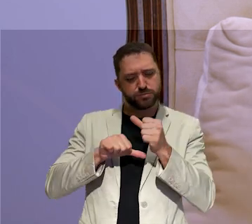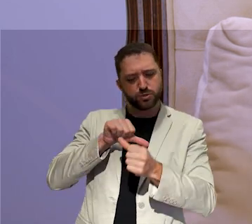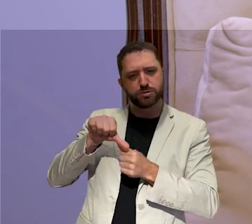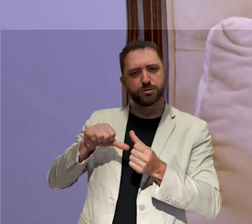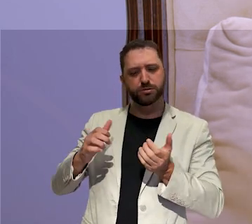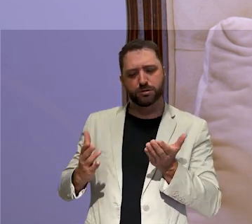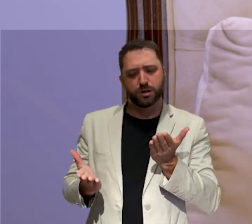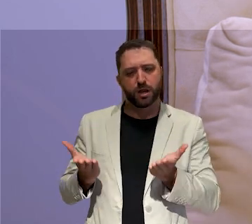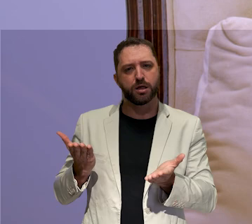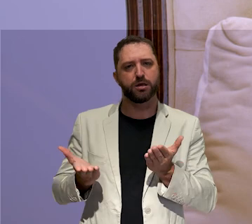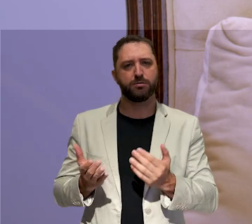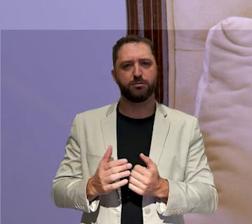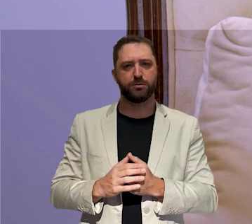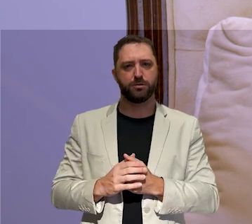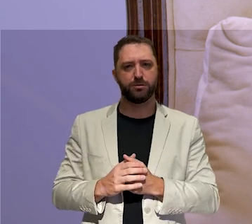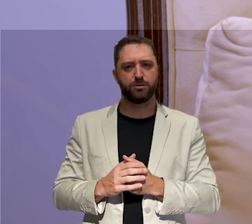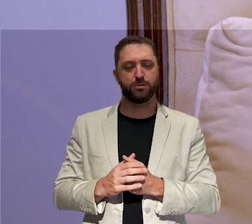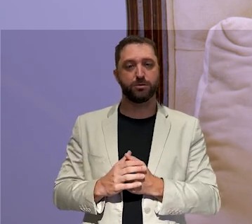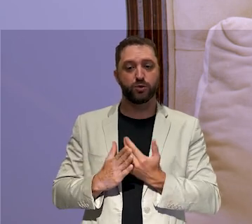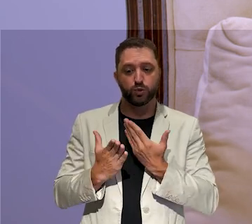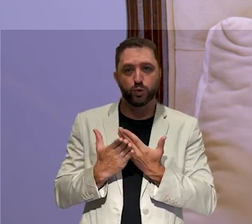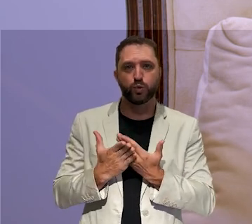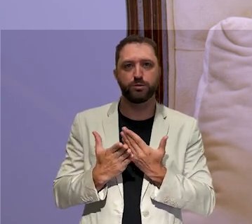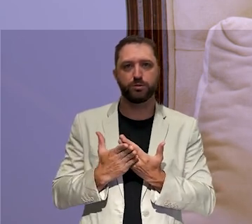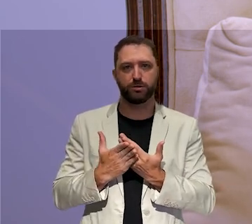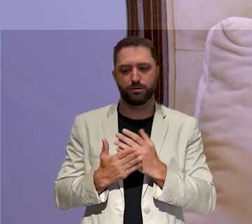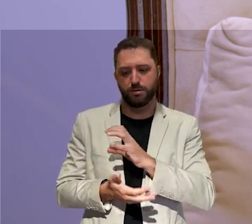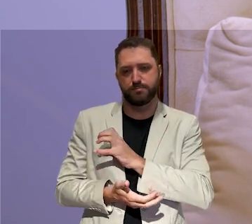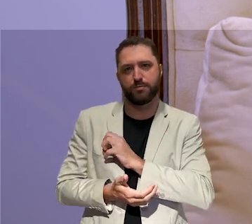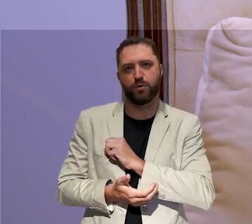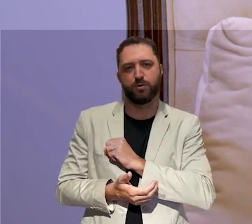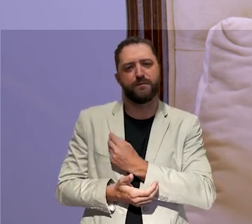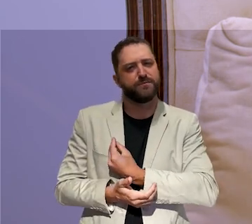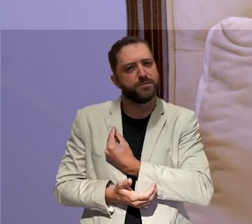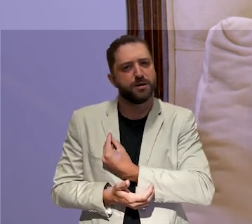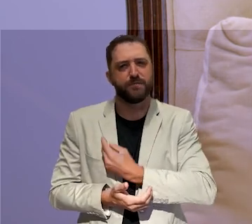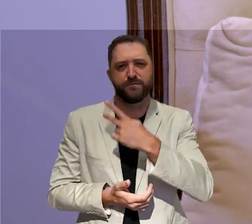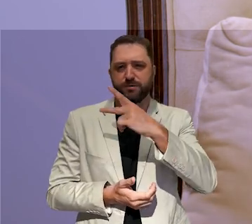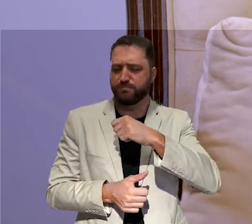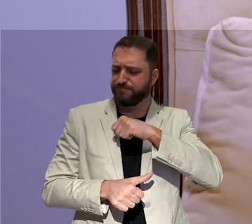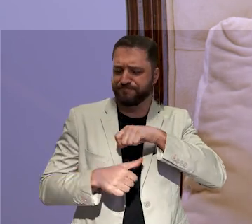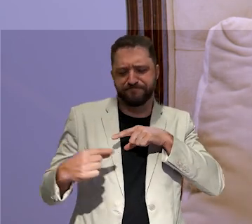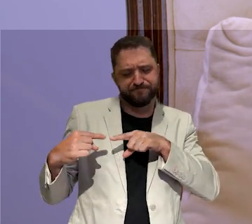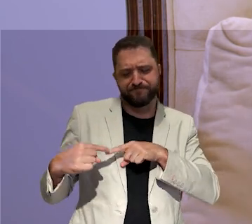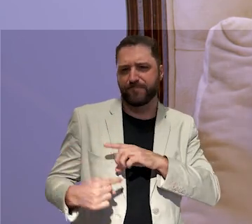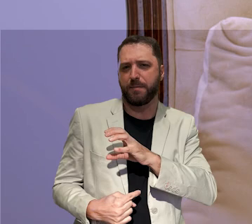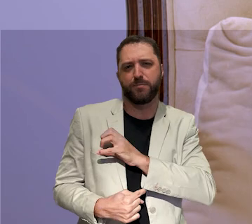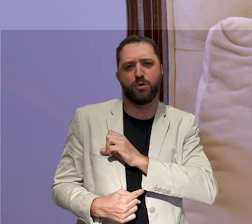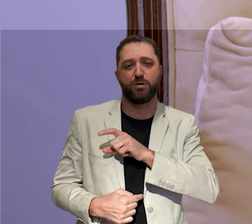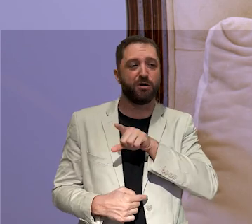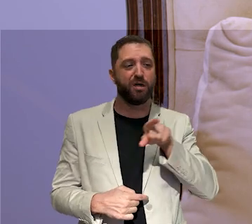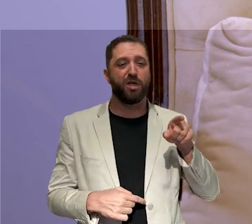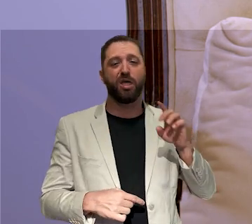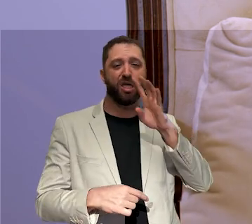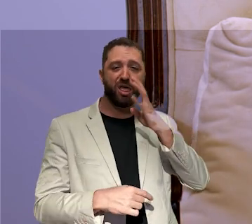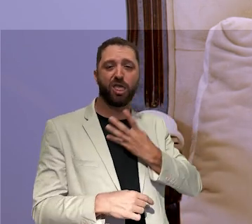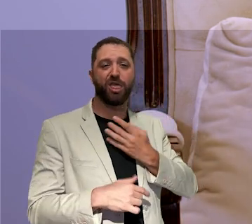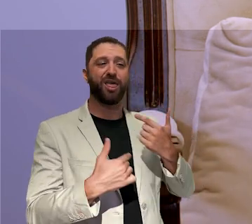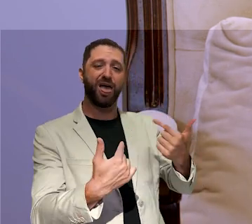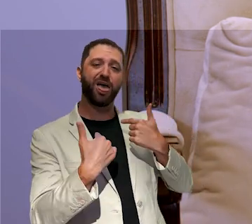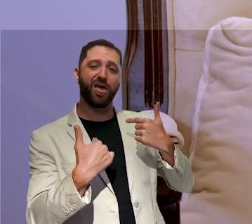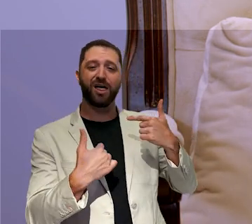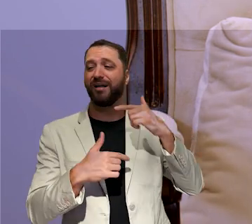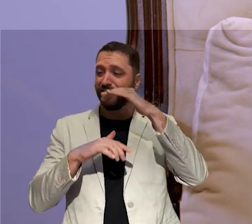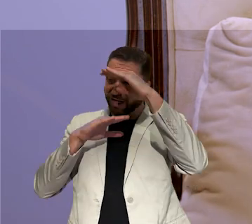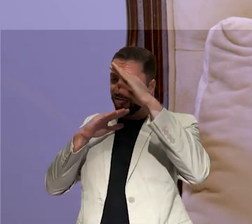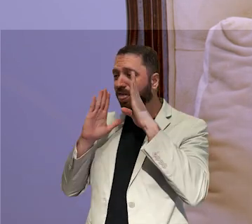Então procure trazer para a harmonia. Saiba mais, estude sobre amor, viva amor. Se te acham piegas, se